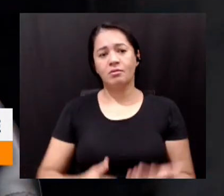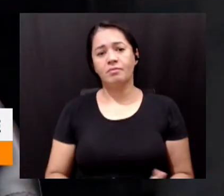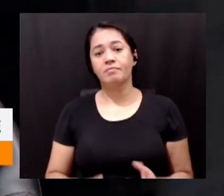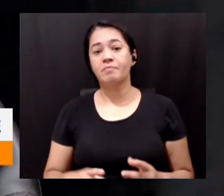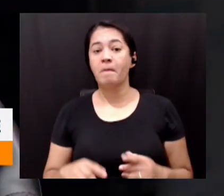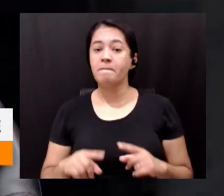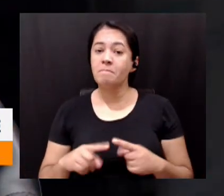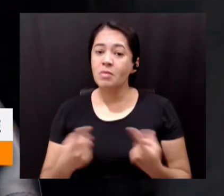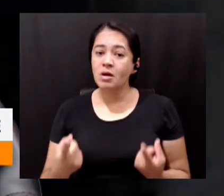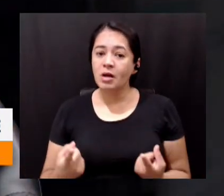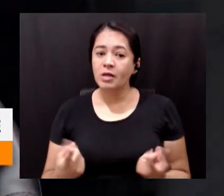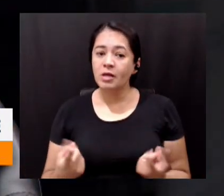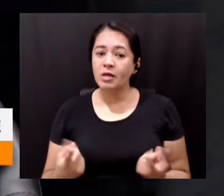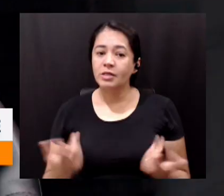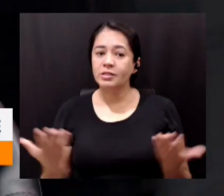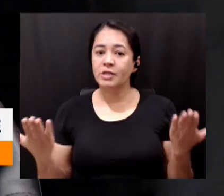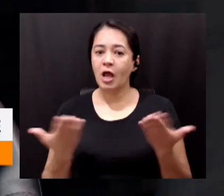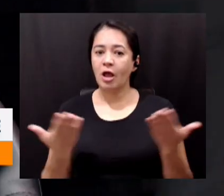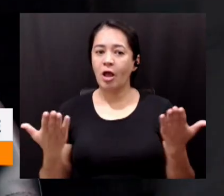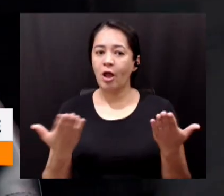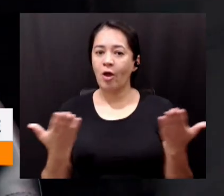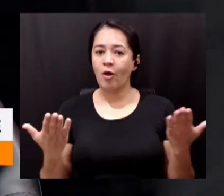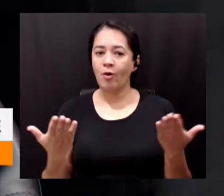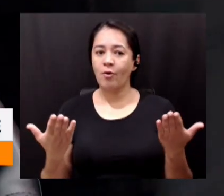medida agora de 2023,